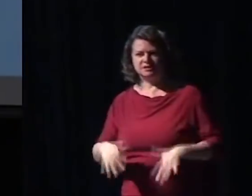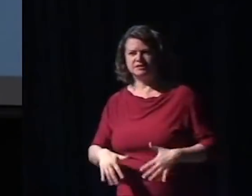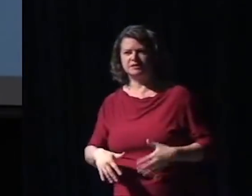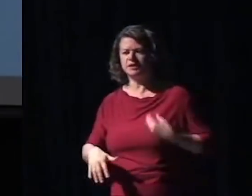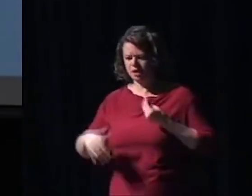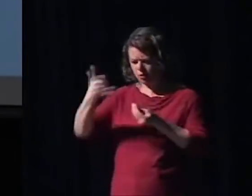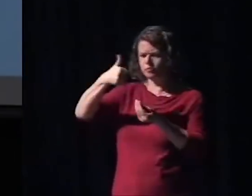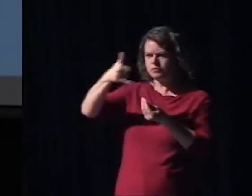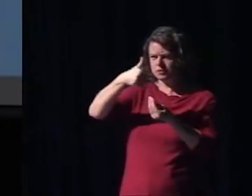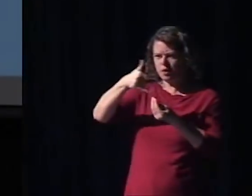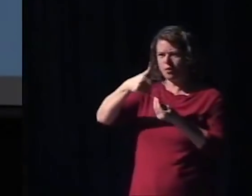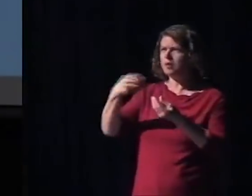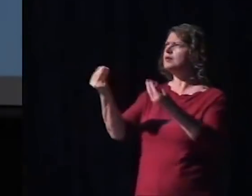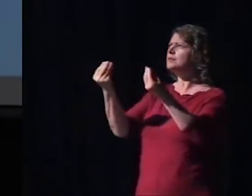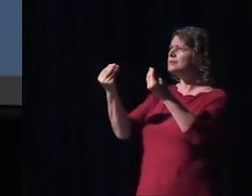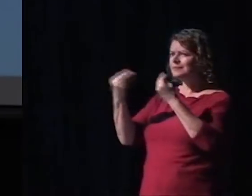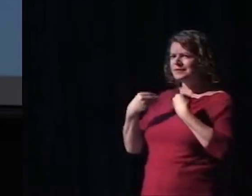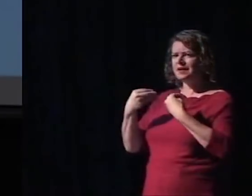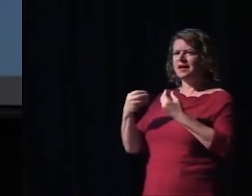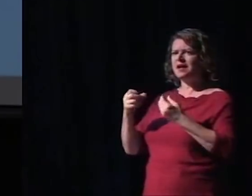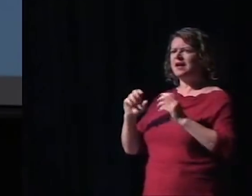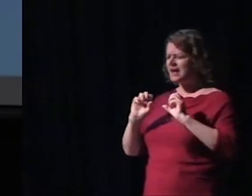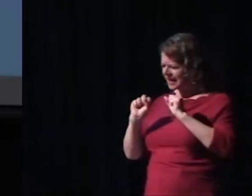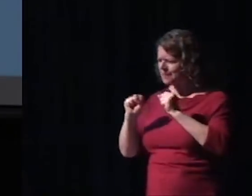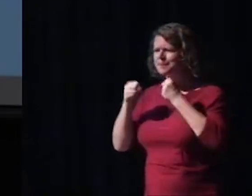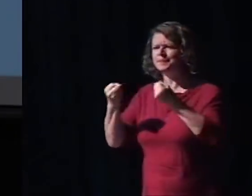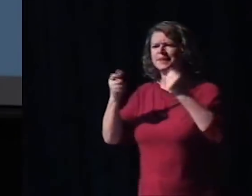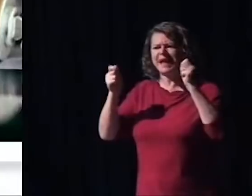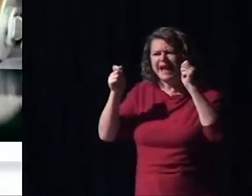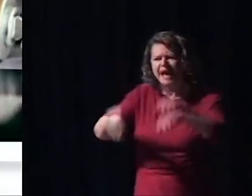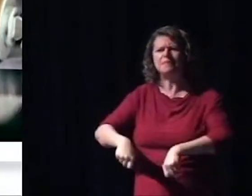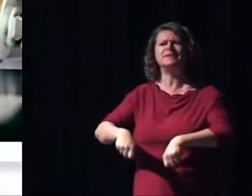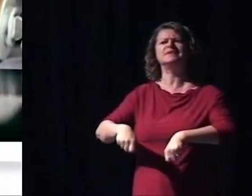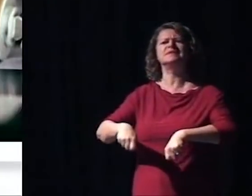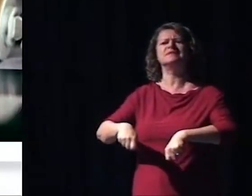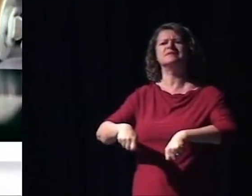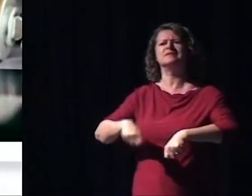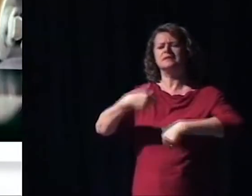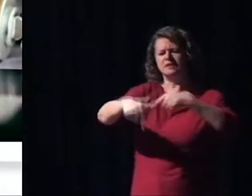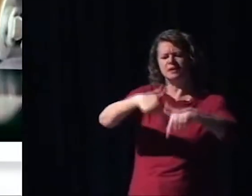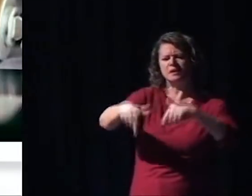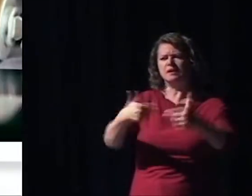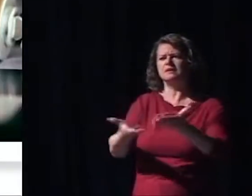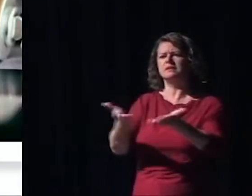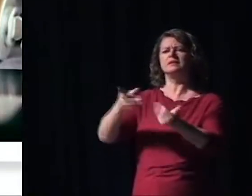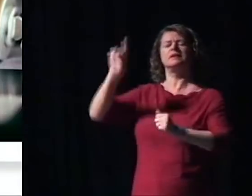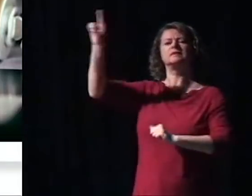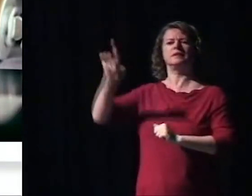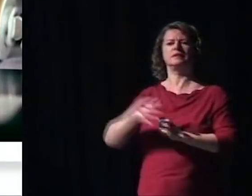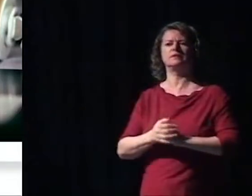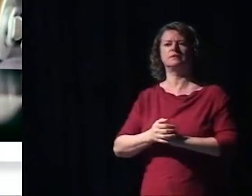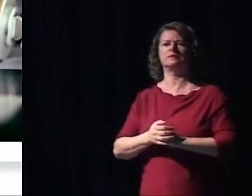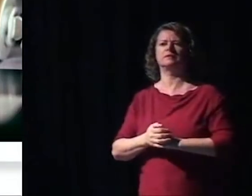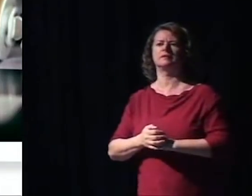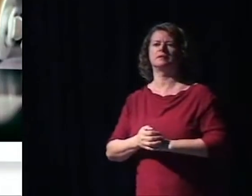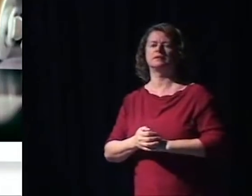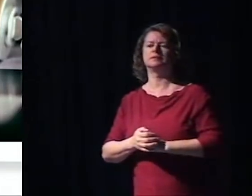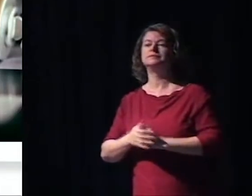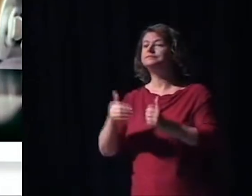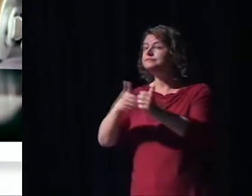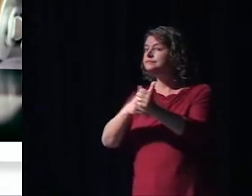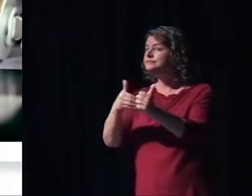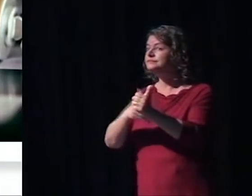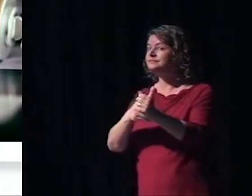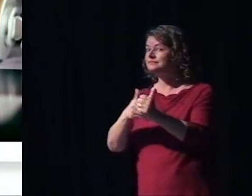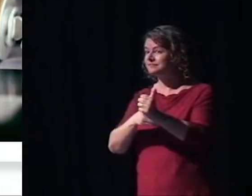todos nós. Veja, se você consegue induzi-lo a mostrar-lhe o segredo da sua grande força e